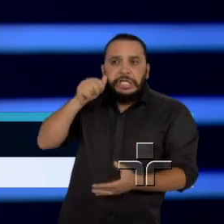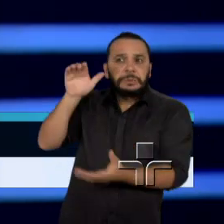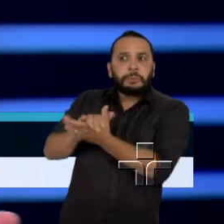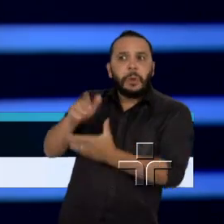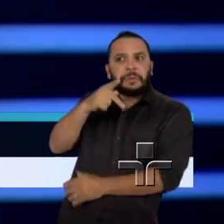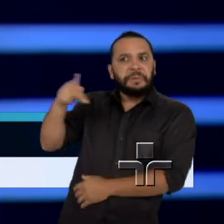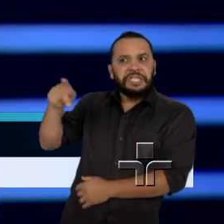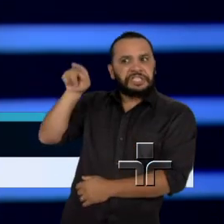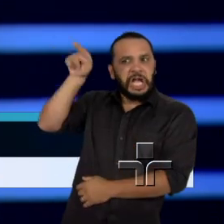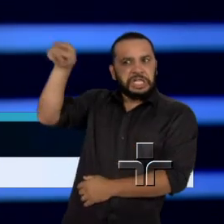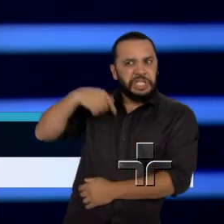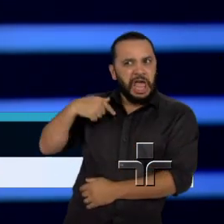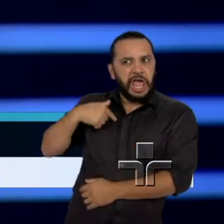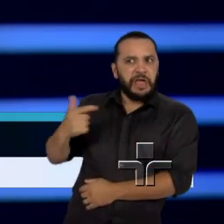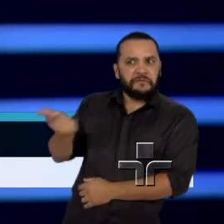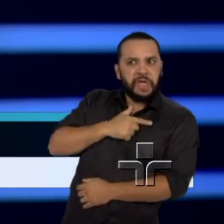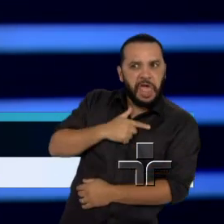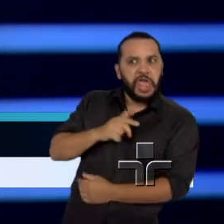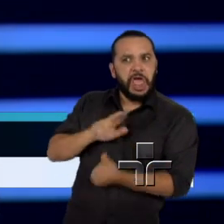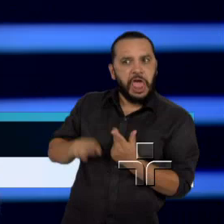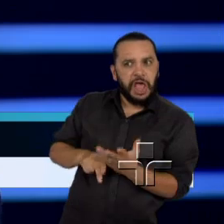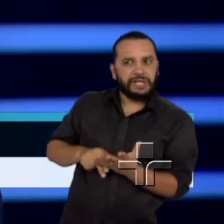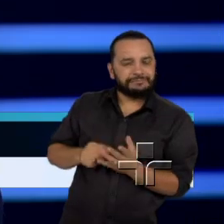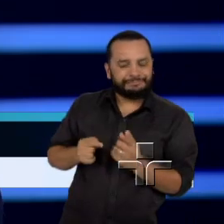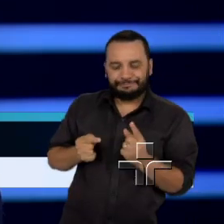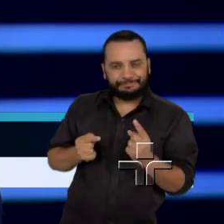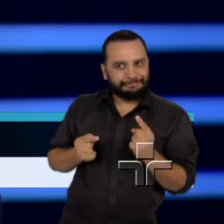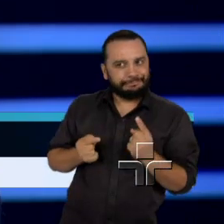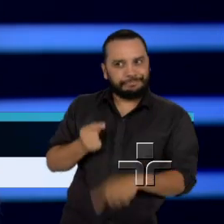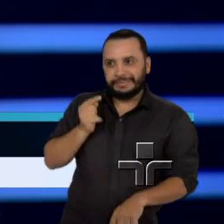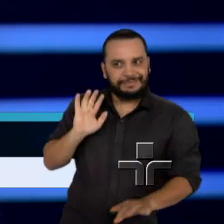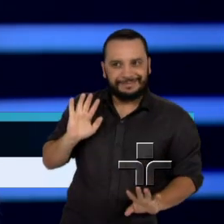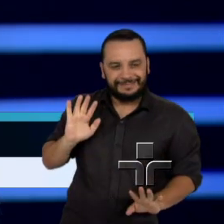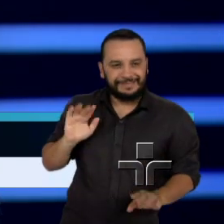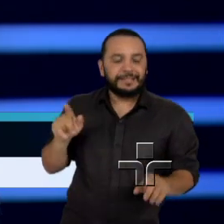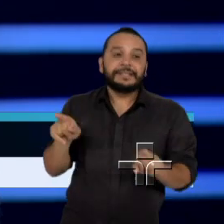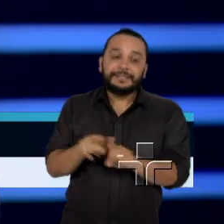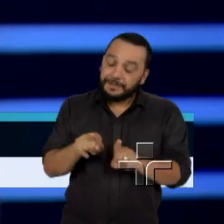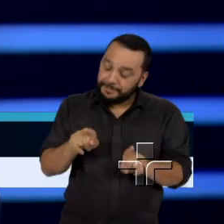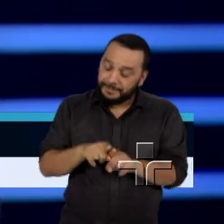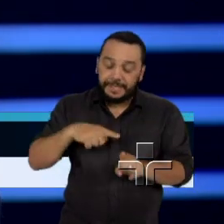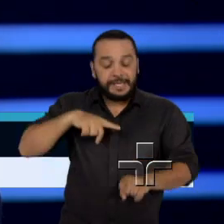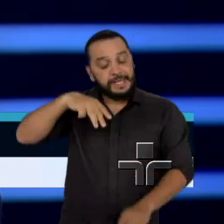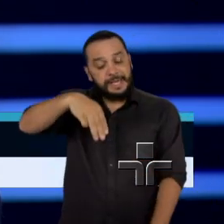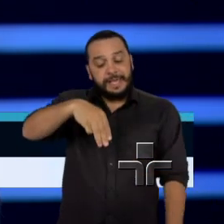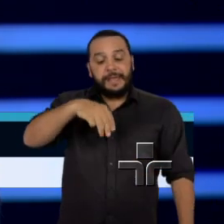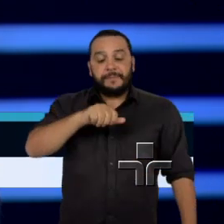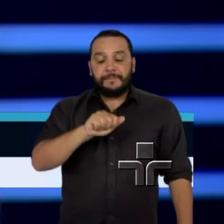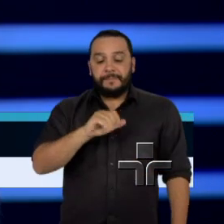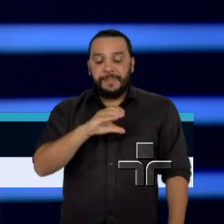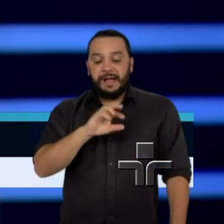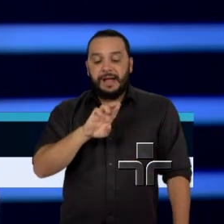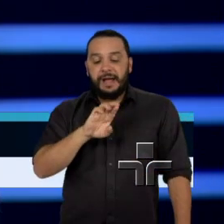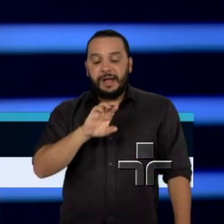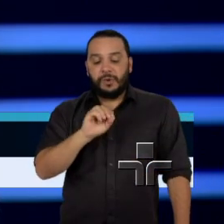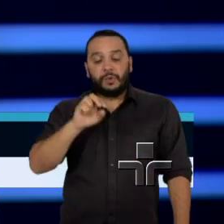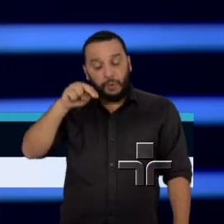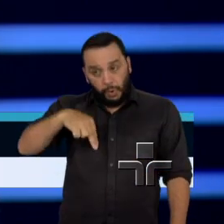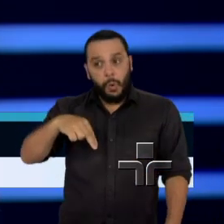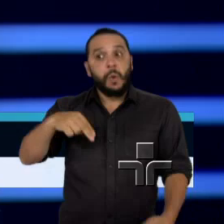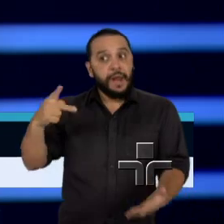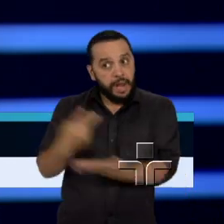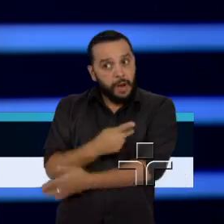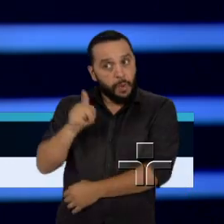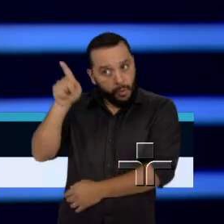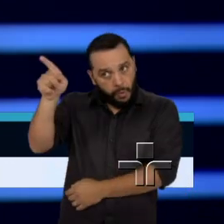cabem em lugar nenhum, e muito menos para uma presidência da República. Agora, o Macron também errou quando o Macron falou, por exemplo, que é uma